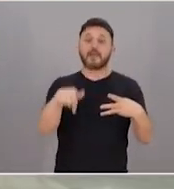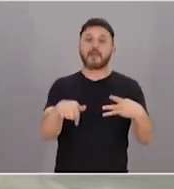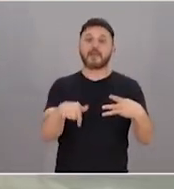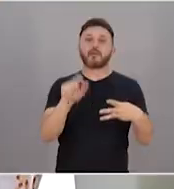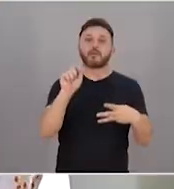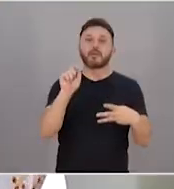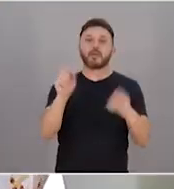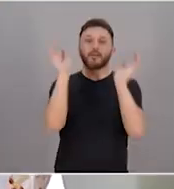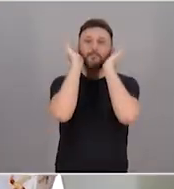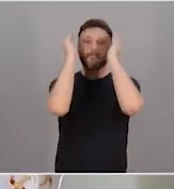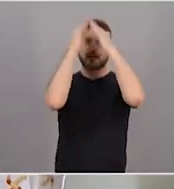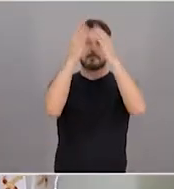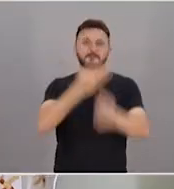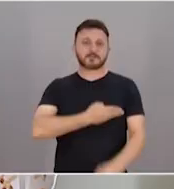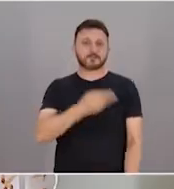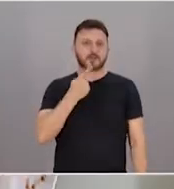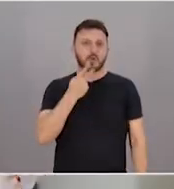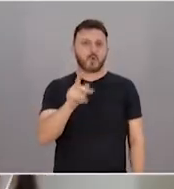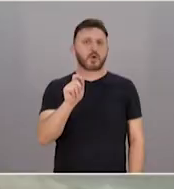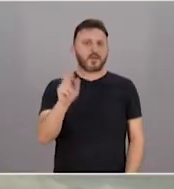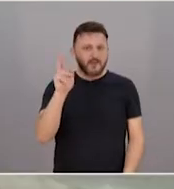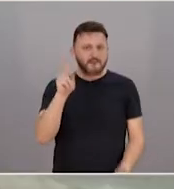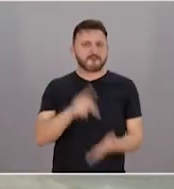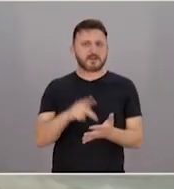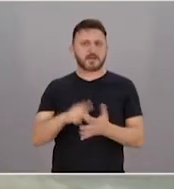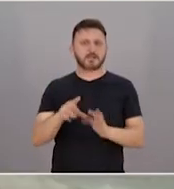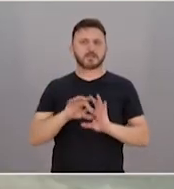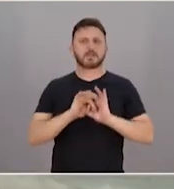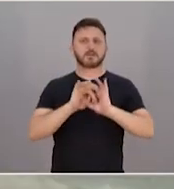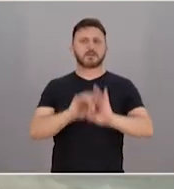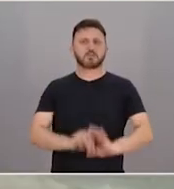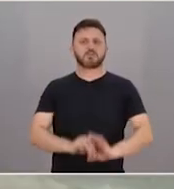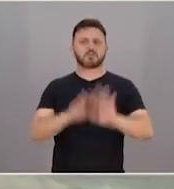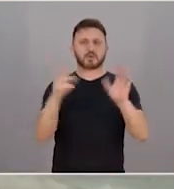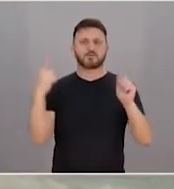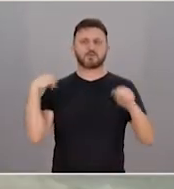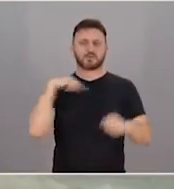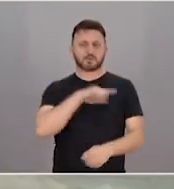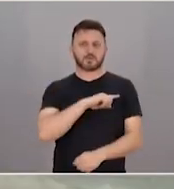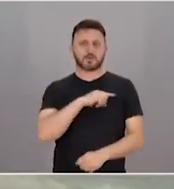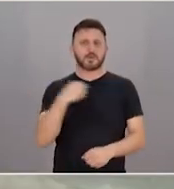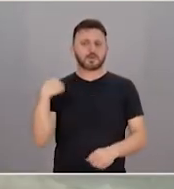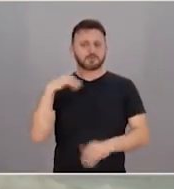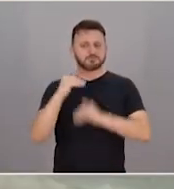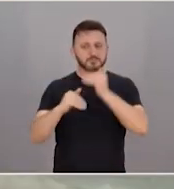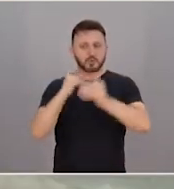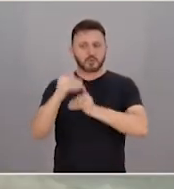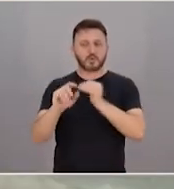vos torna livres, e nós precisamos gerar uma comunicação,